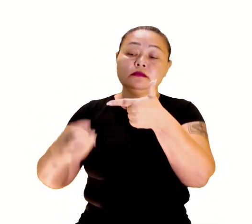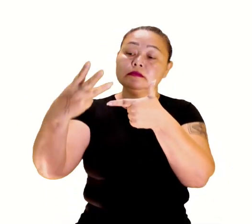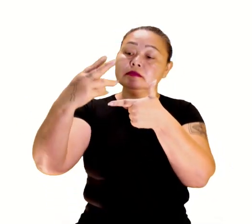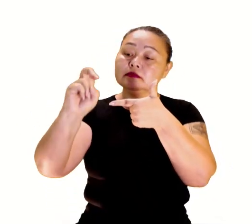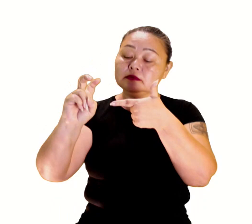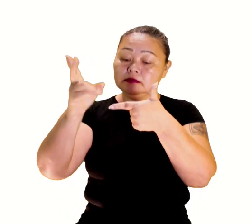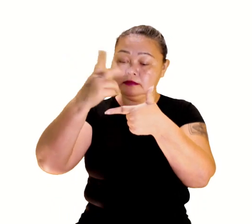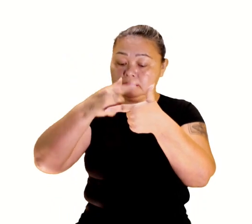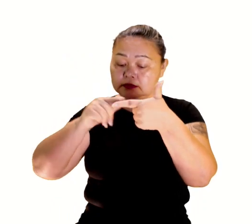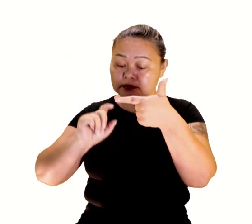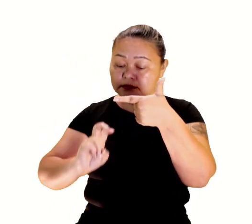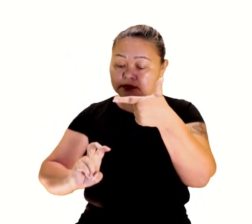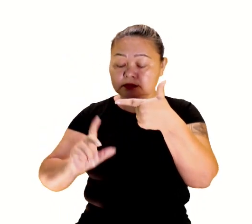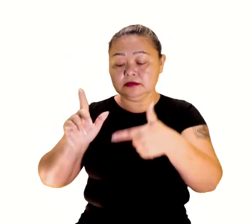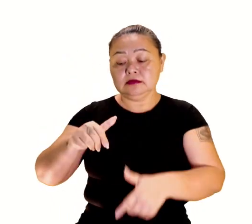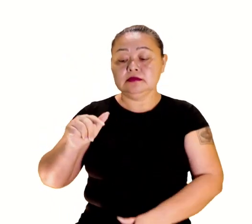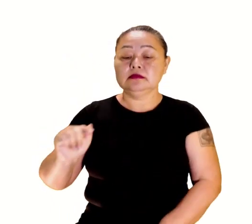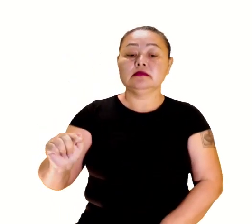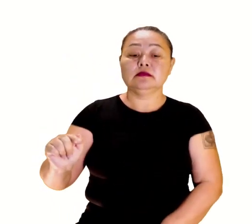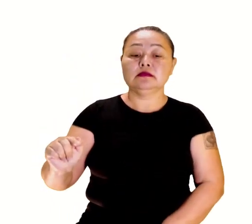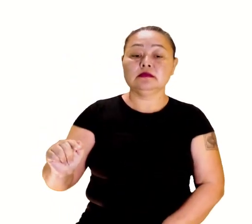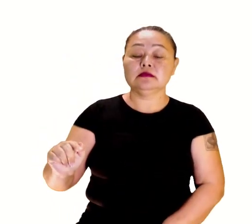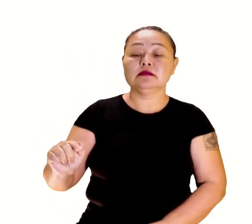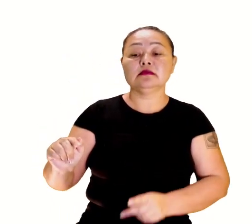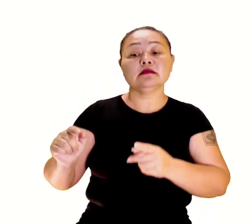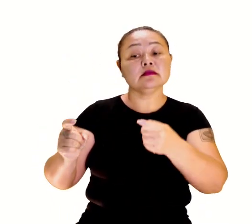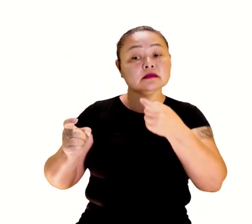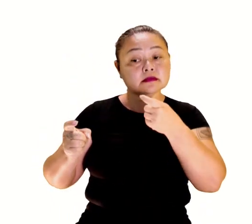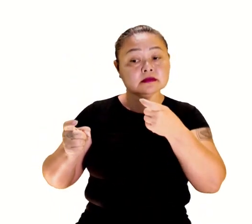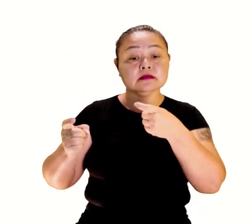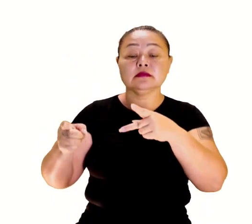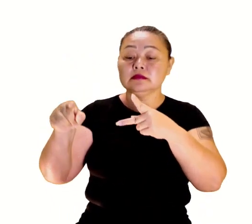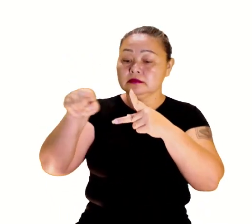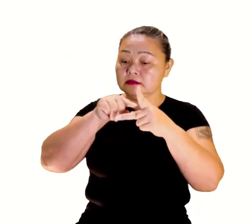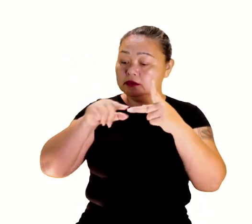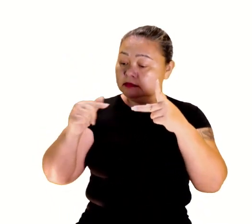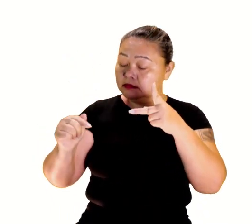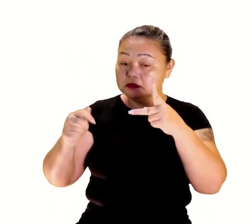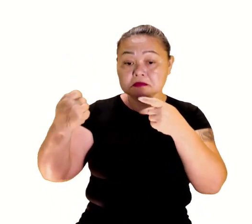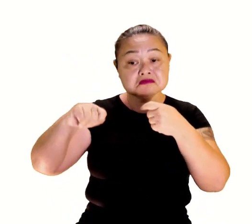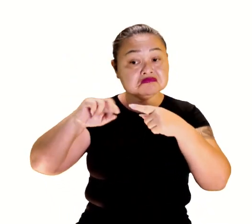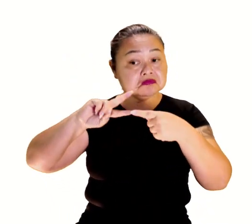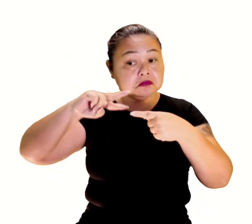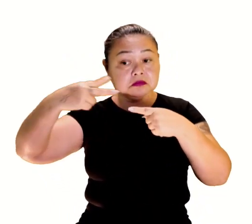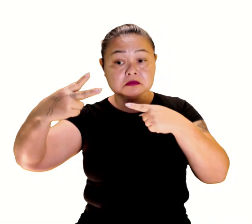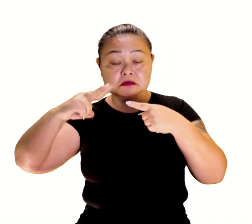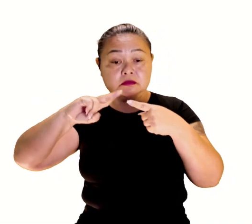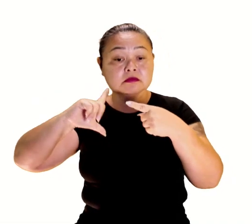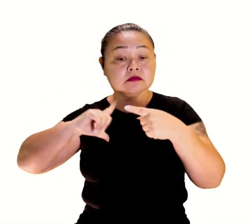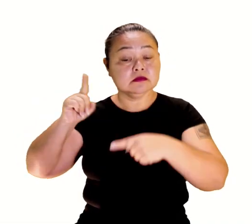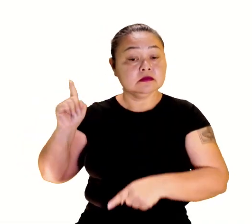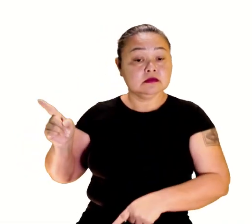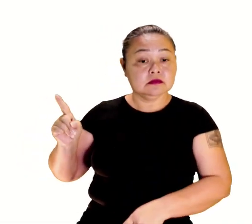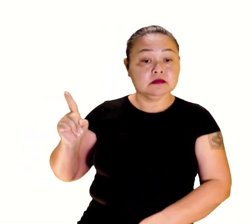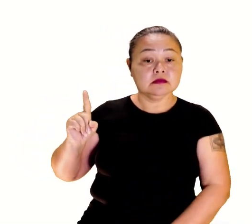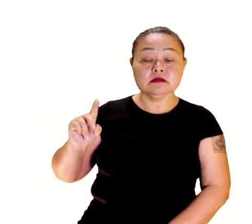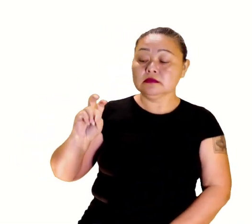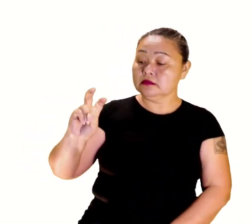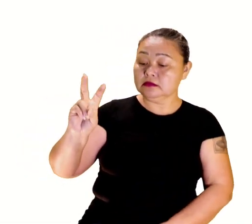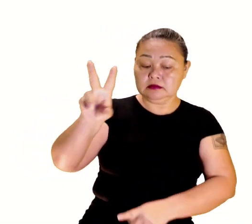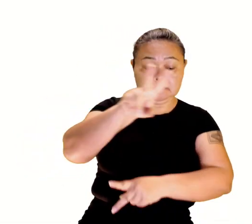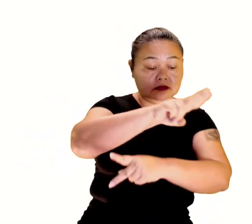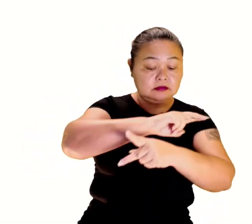por 5 é 7. É 7. Então, o meu x aqui tem que ser menor que 7. Não precisou mudar de sinal, porque esse 5 que veio daqui